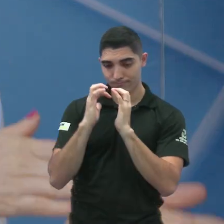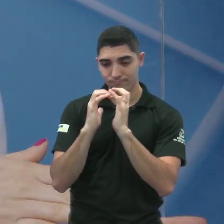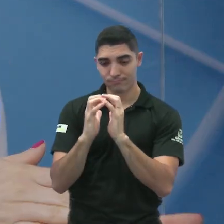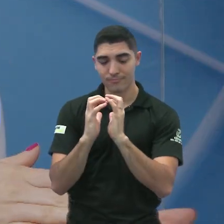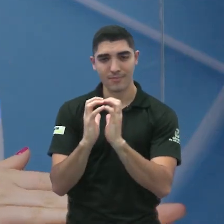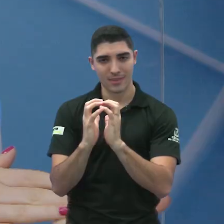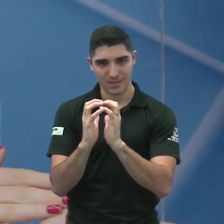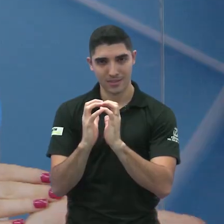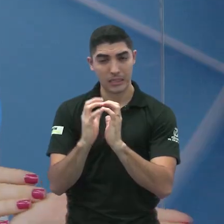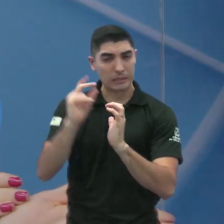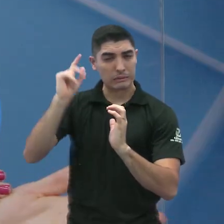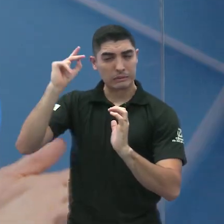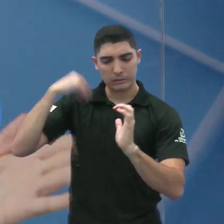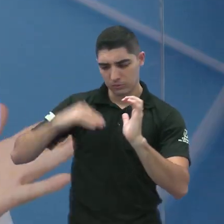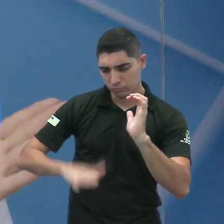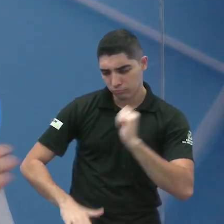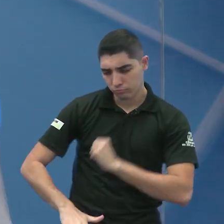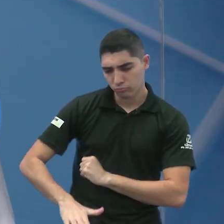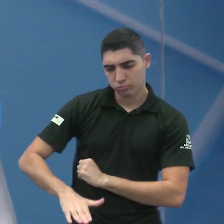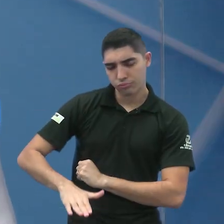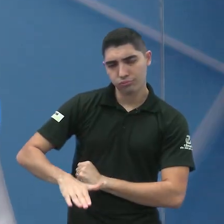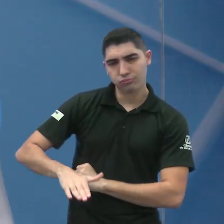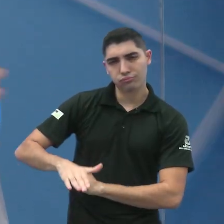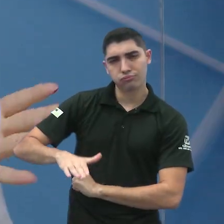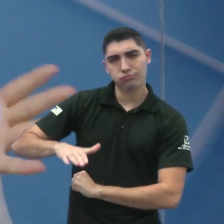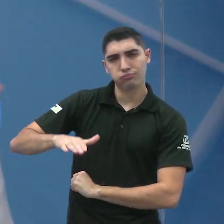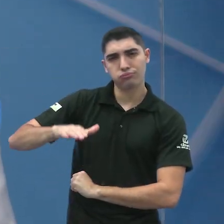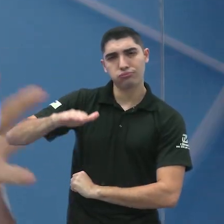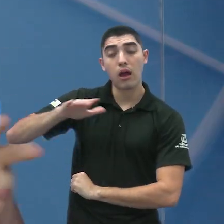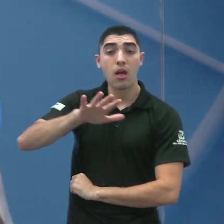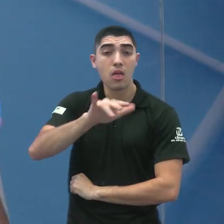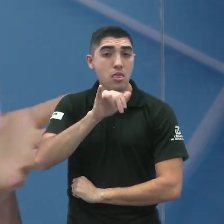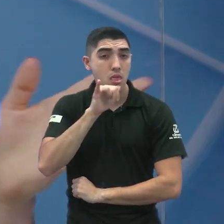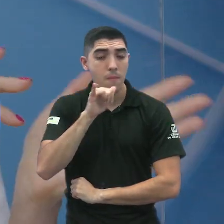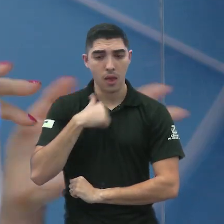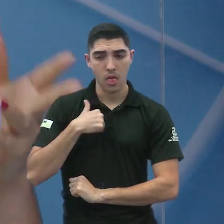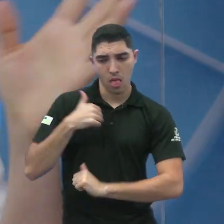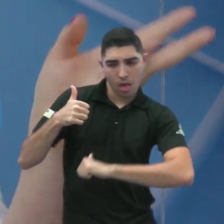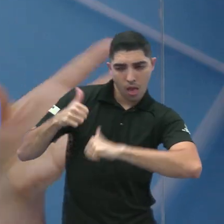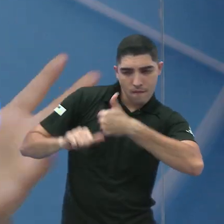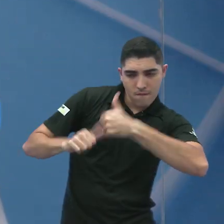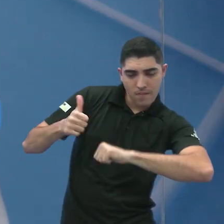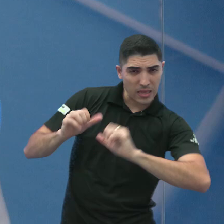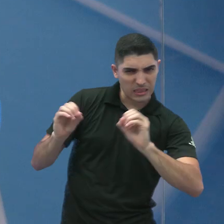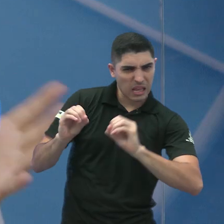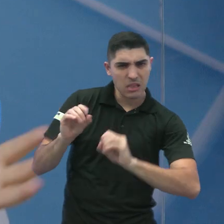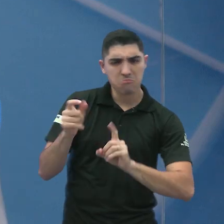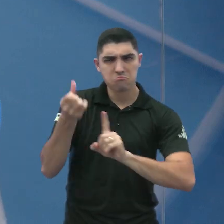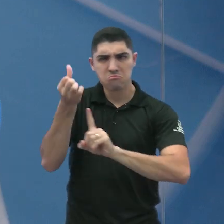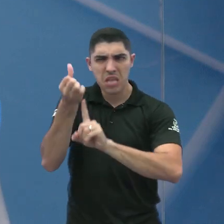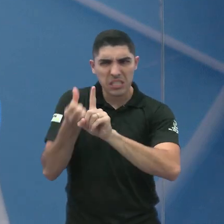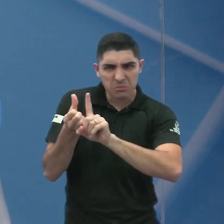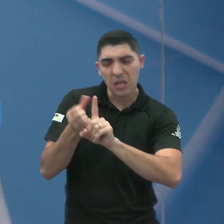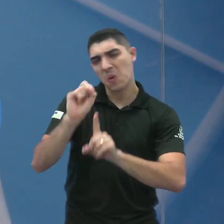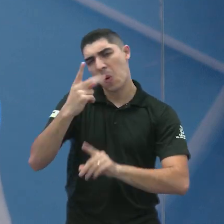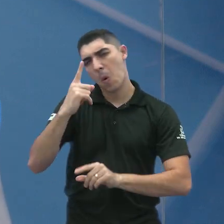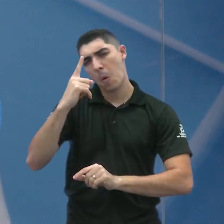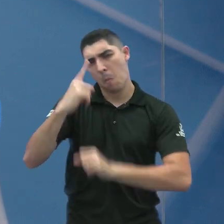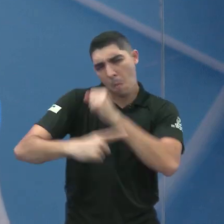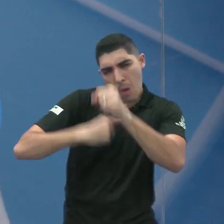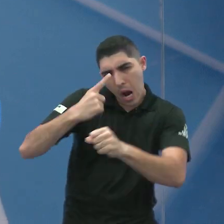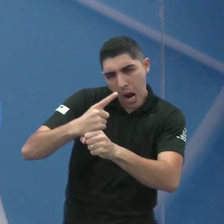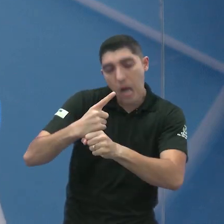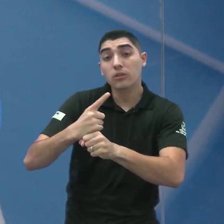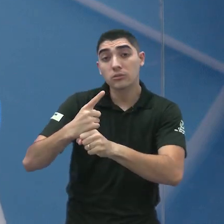a infância, né? E se a gente não faz uma avaliação ali que contempla os últimos 6 meses ou 1 ano da vida da